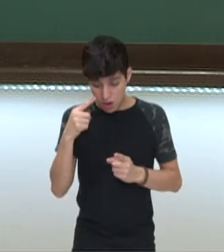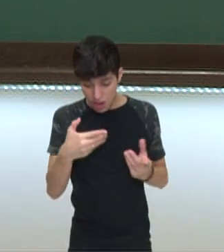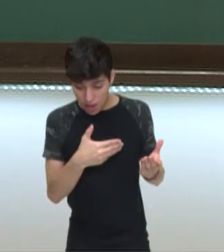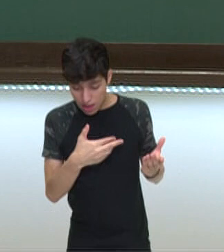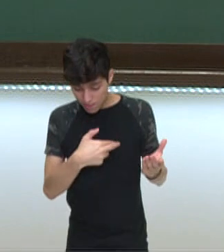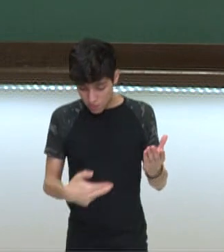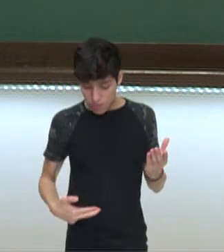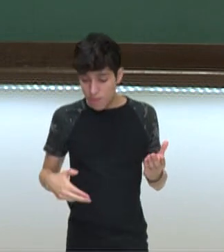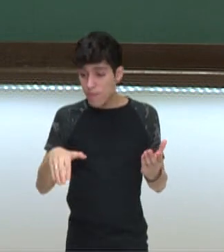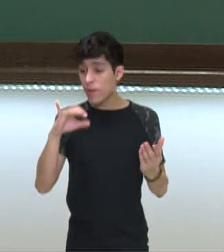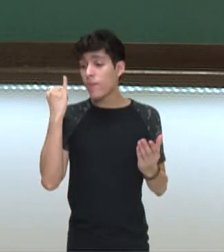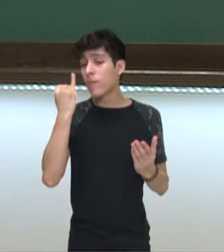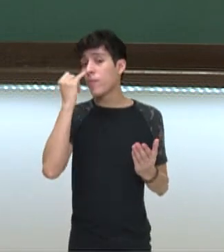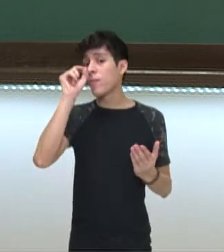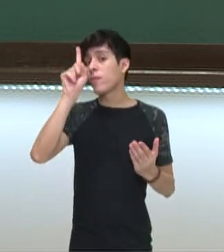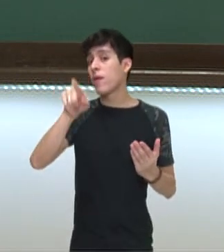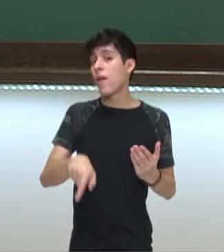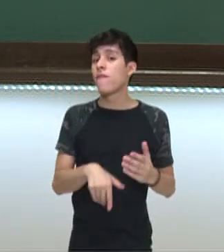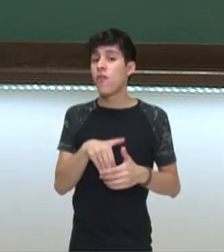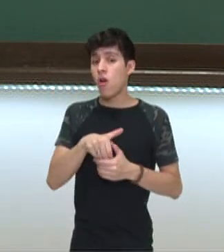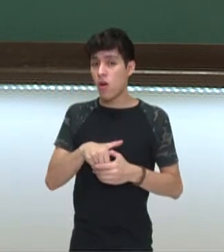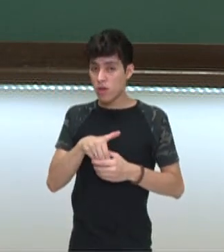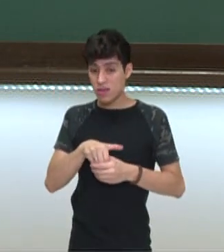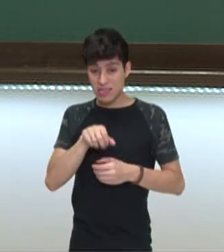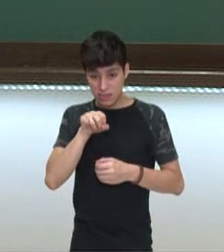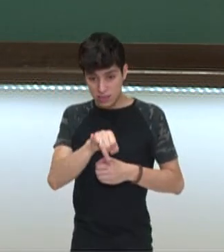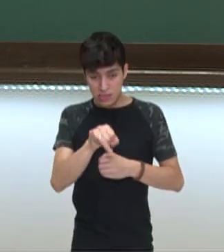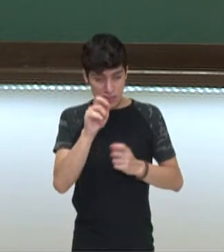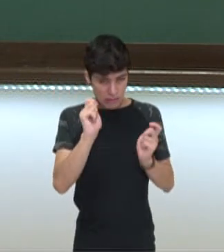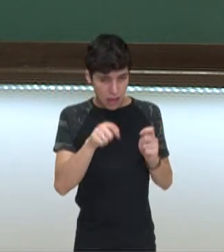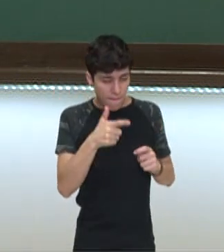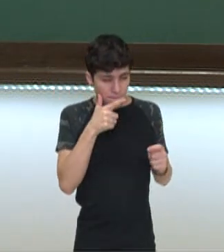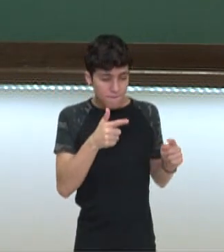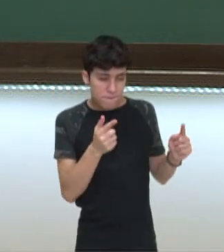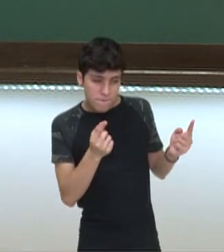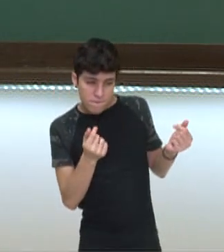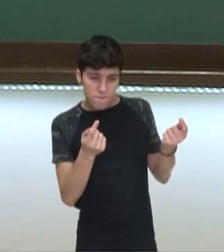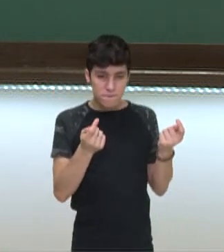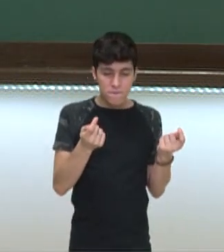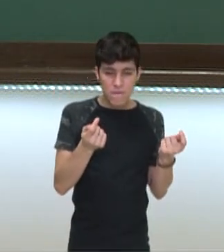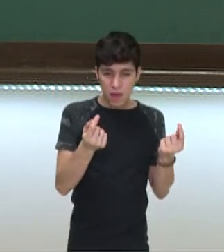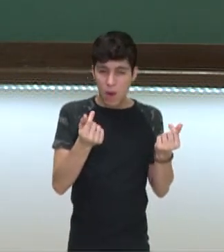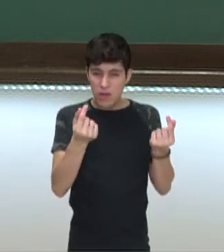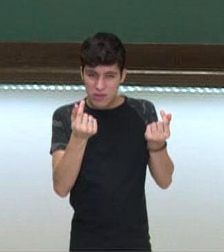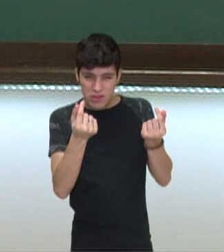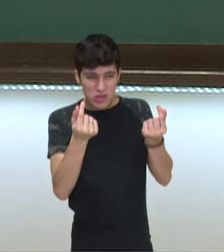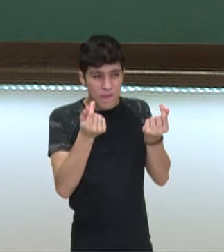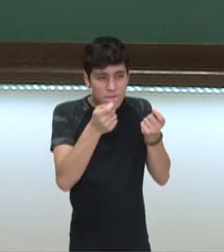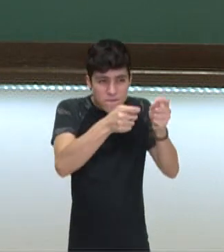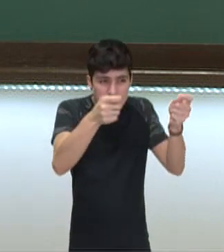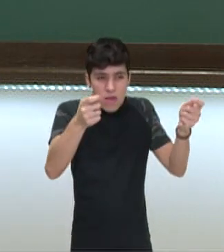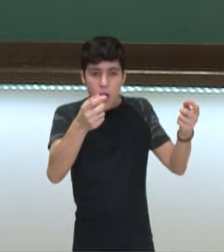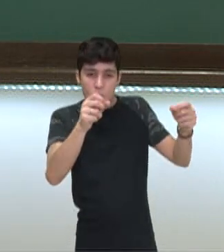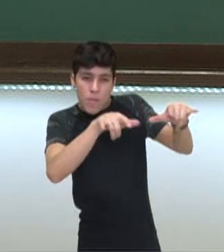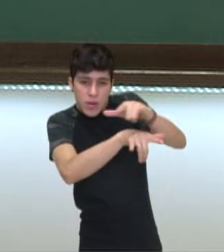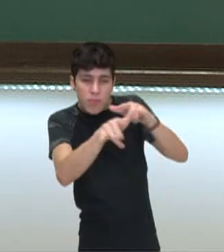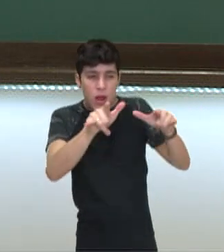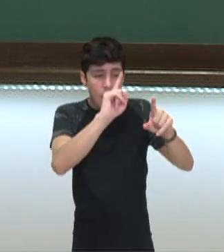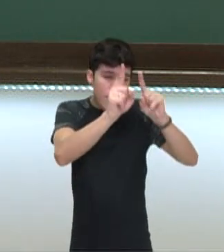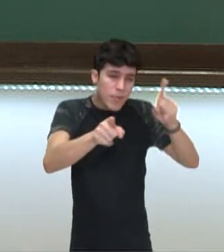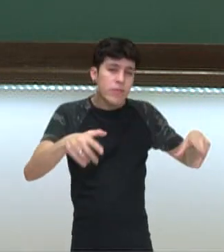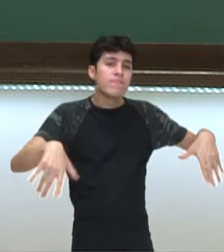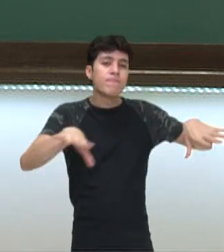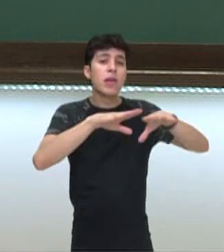voto. É o voto que vai decidir. Se você conseguir manipular o voto, controlar o voto, você vai sempre se garantir no poder.